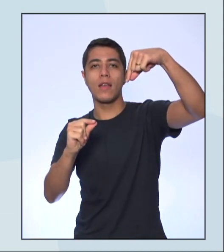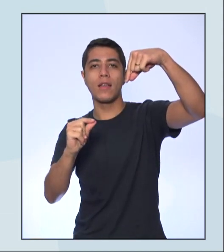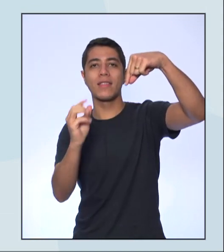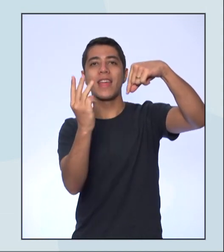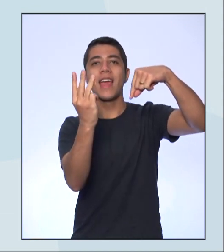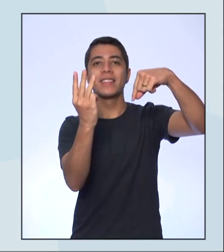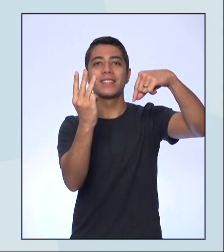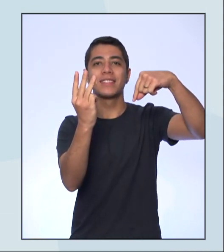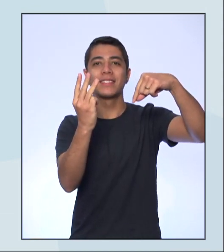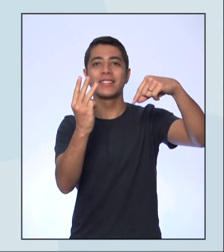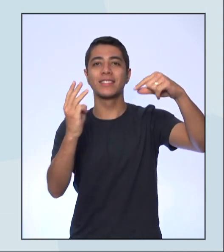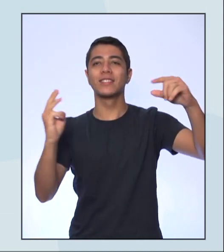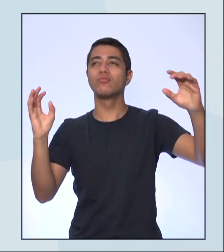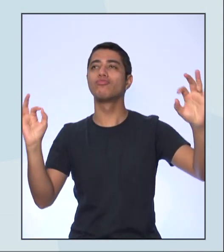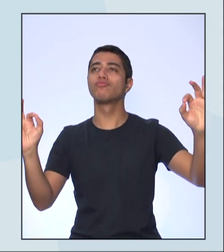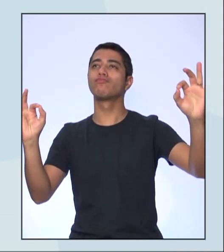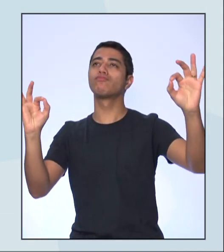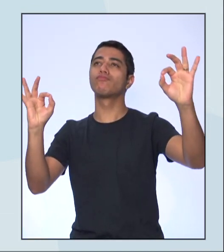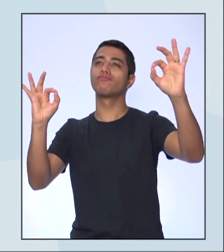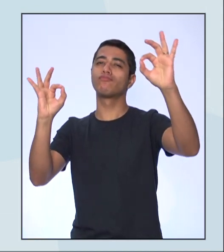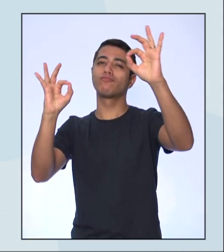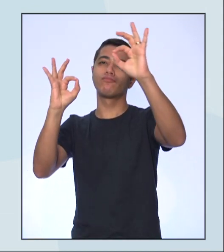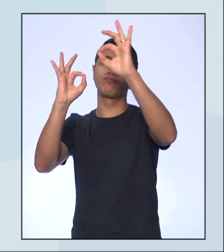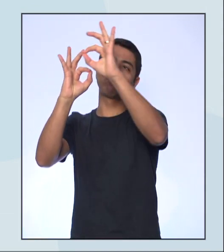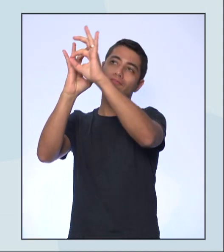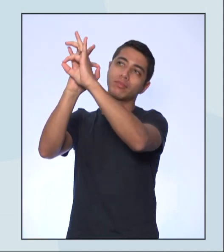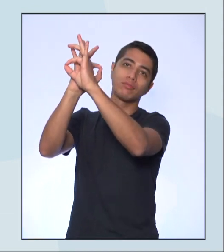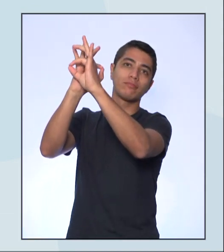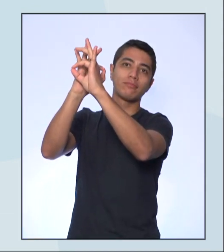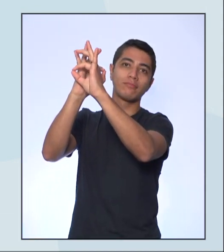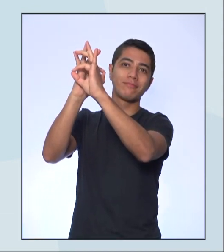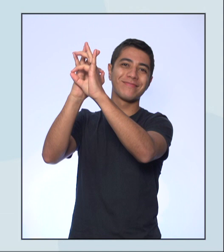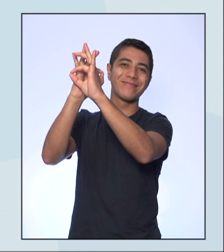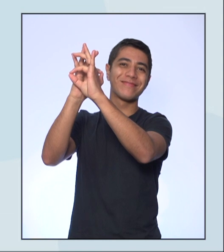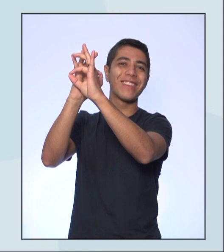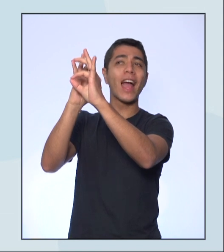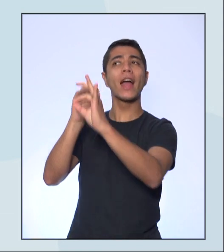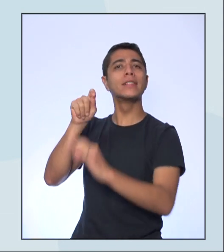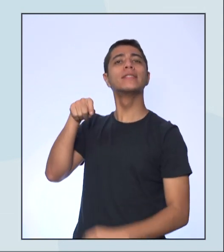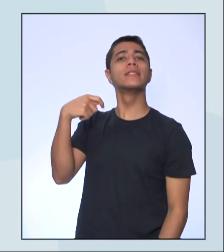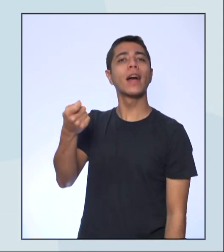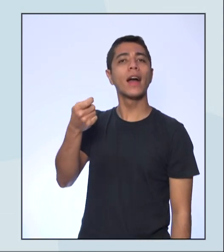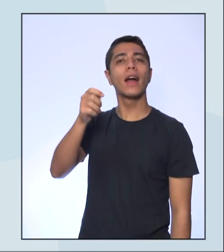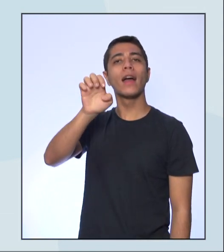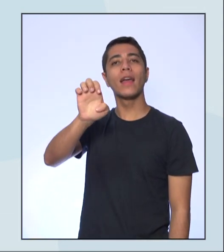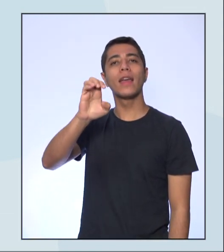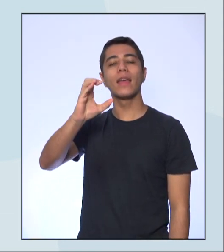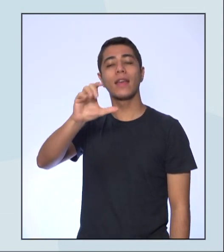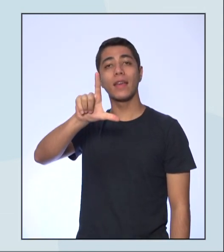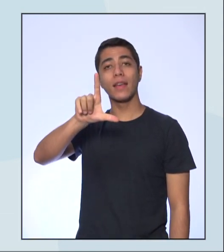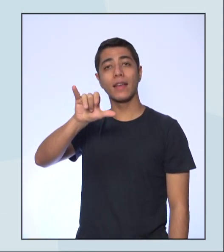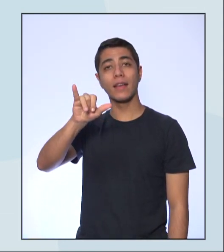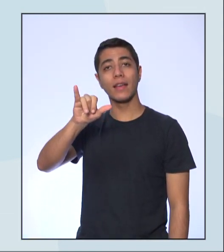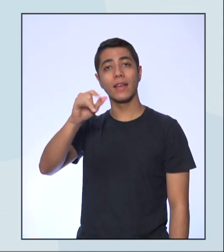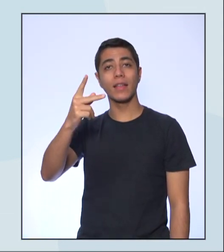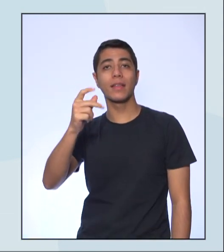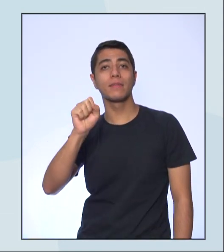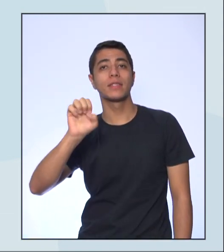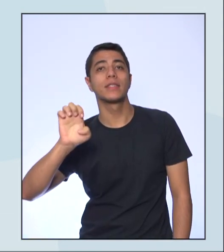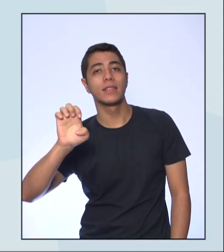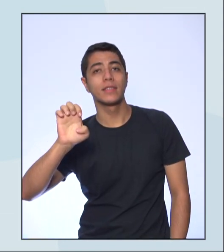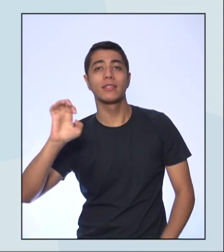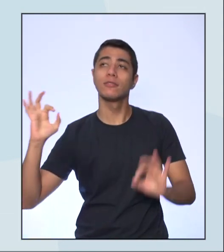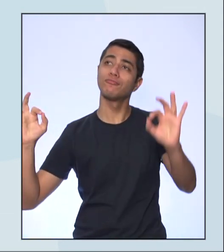temos 3 pontos, o Sol, a Lua e a Terra, e eles estão alinhados, né? Então, é uma forma de